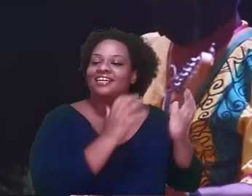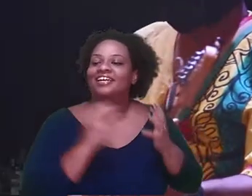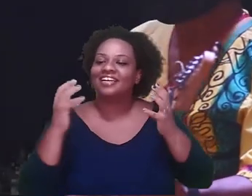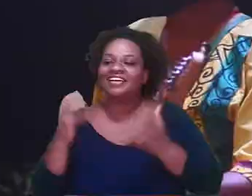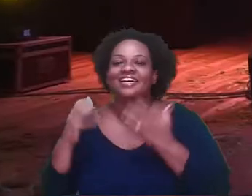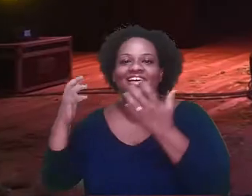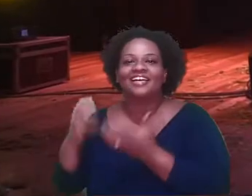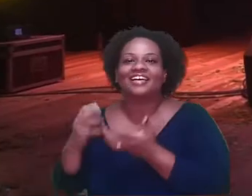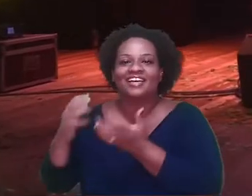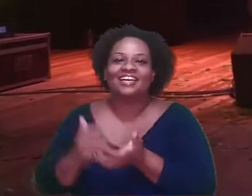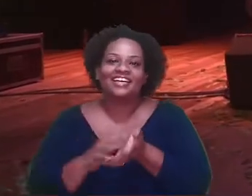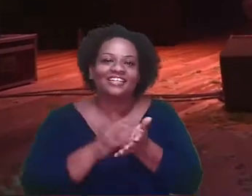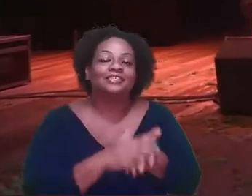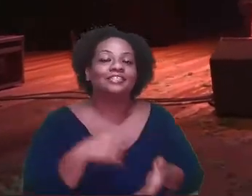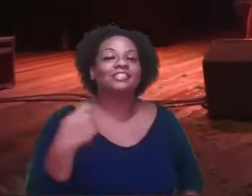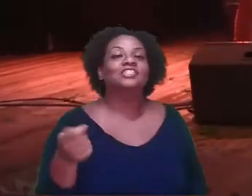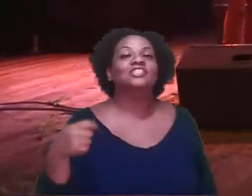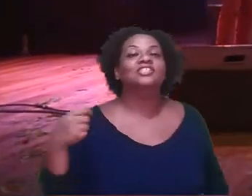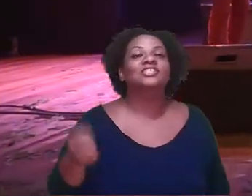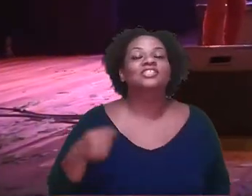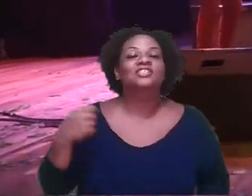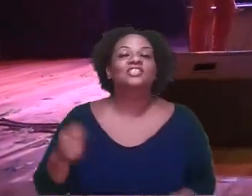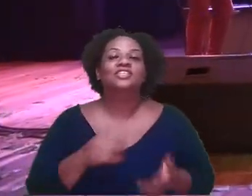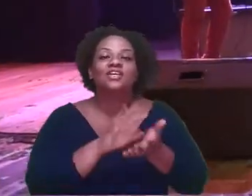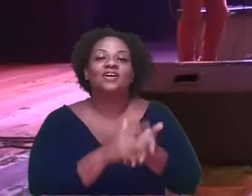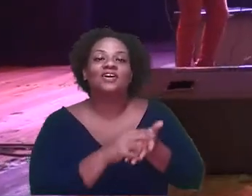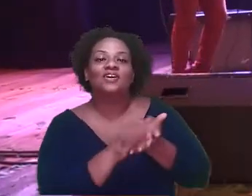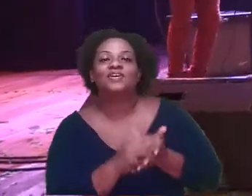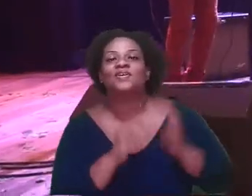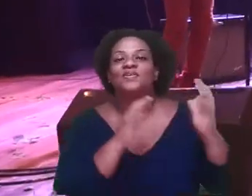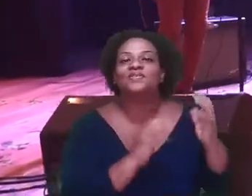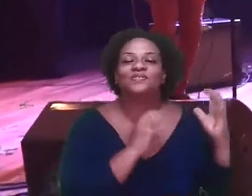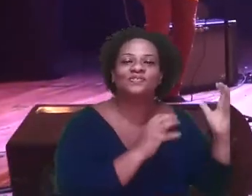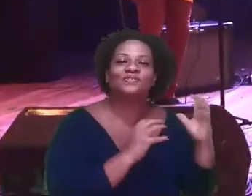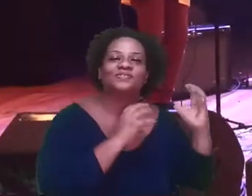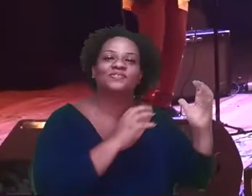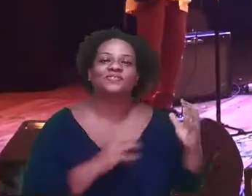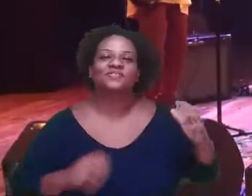coco, vou digo o nome desse coco. É o coco de Umbigada. Diga lá que coco é ele.